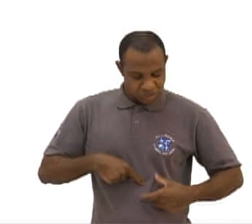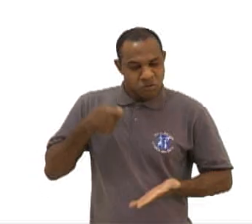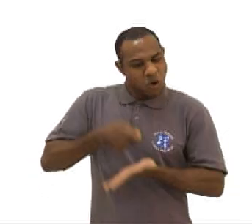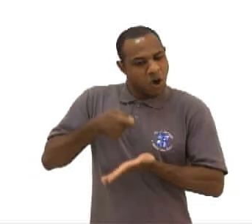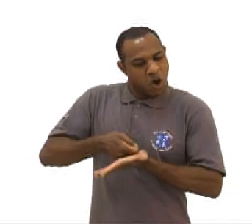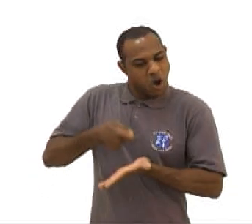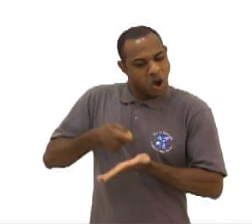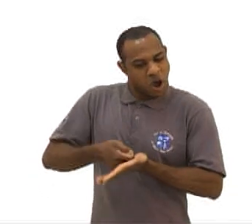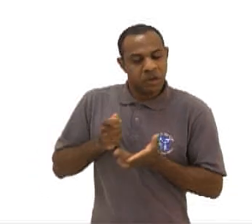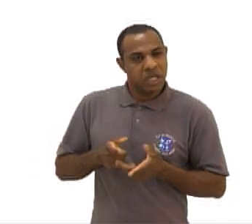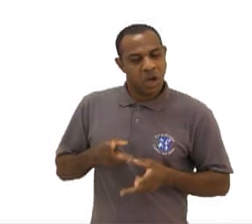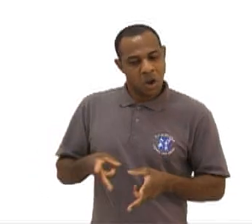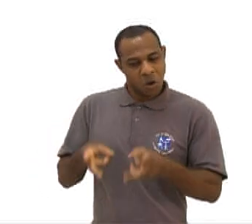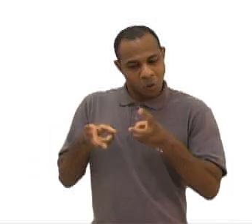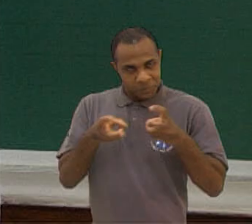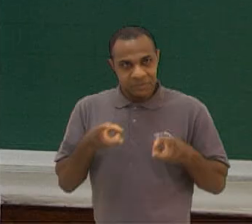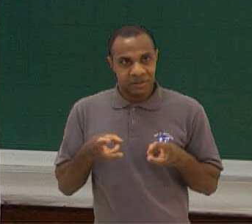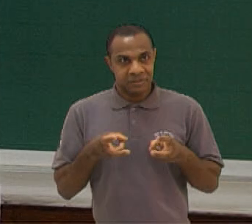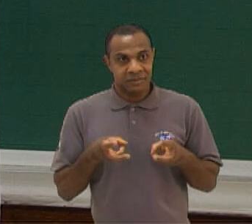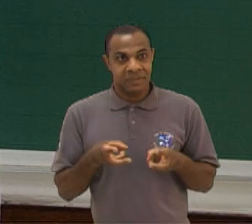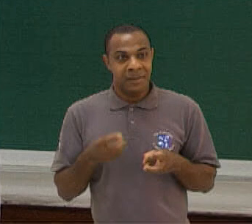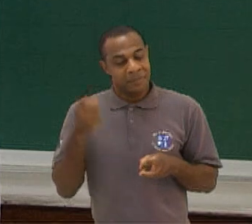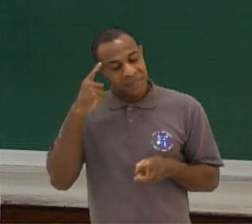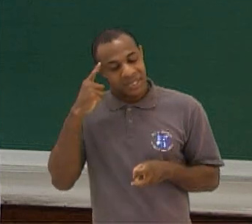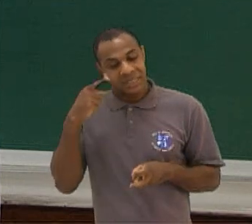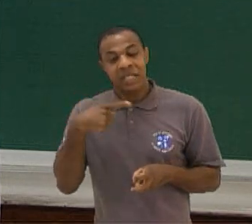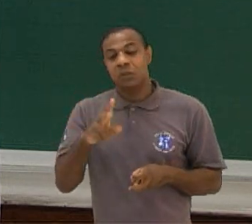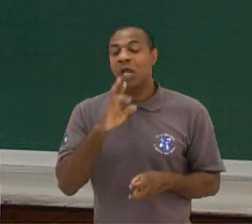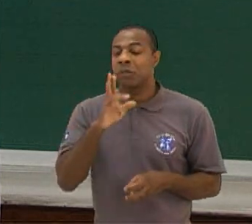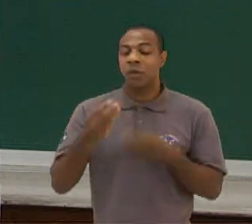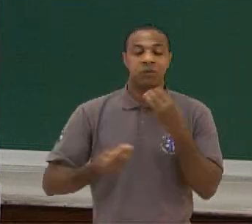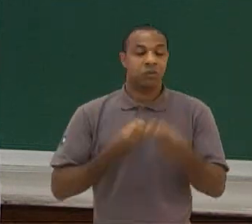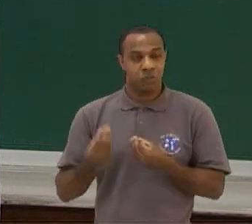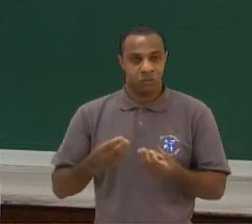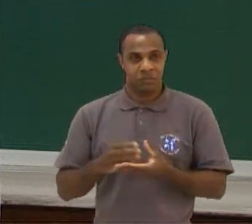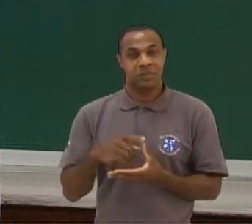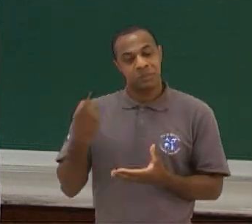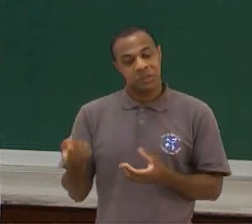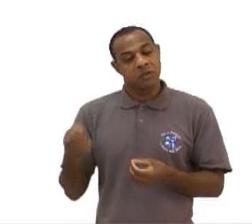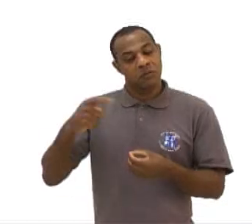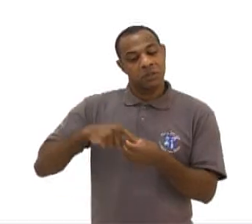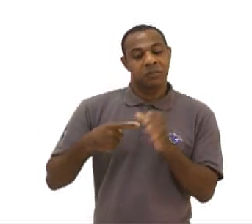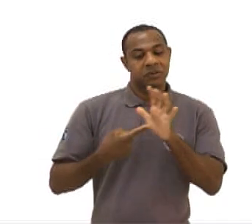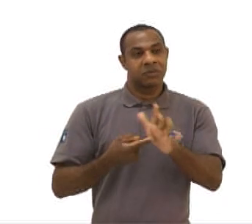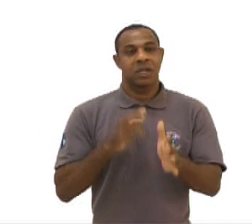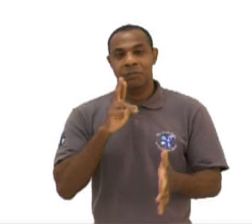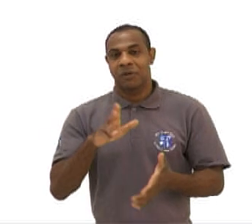rigorosamente observada. Justifique sua resposta. Já já vamos voltar com a correção.